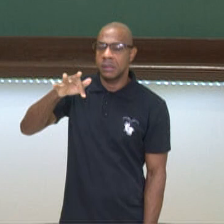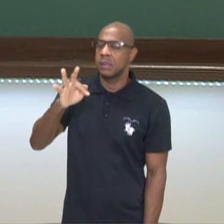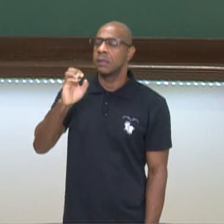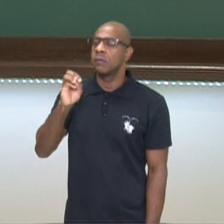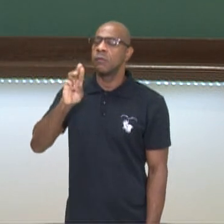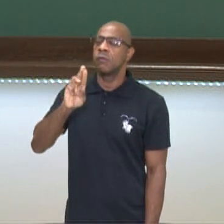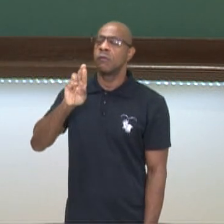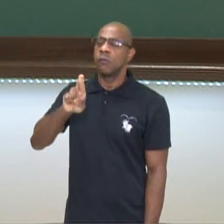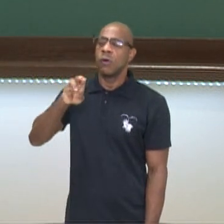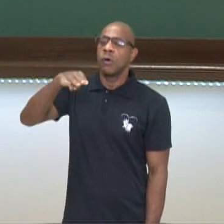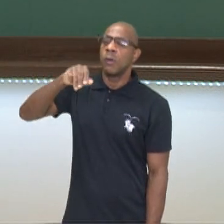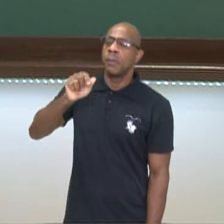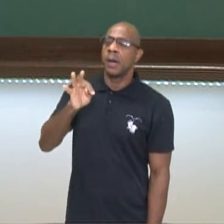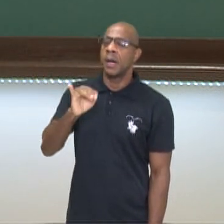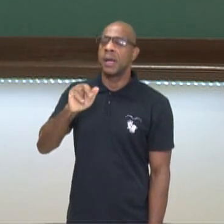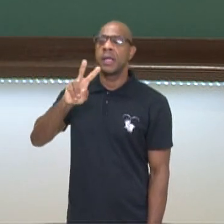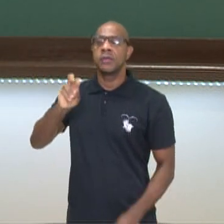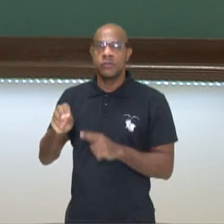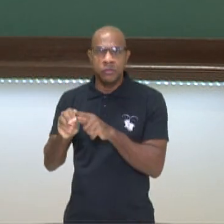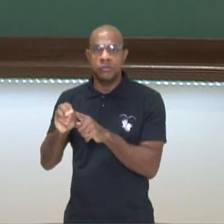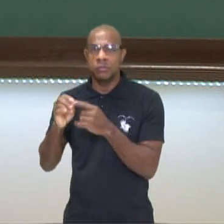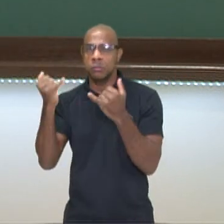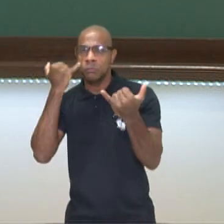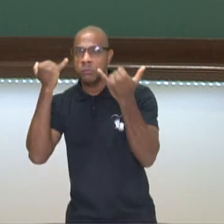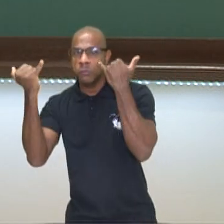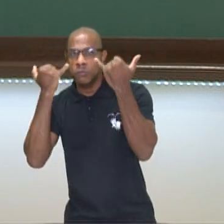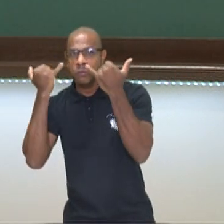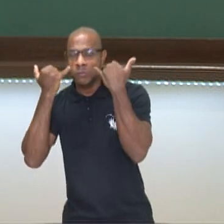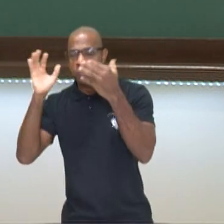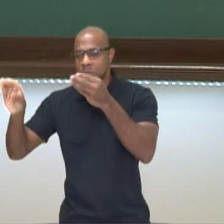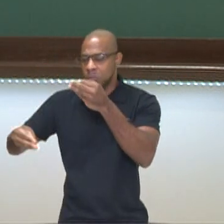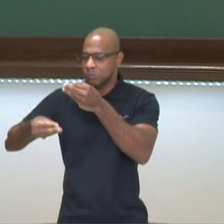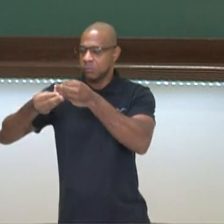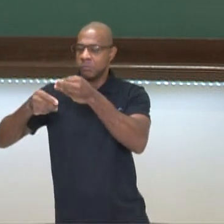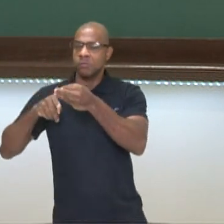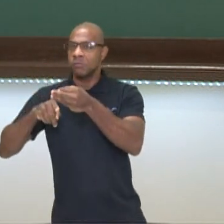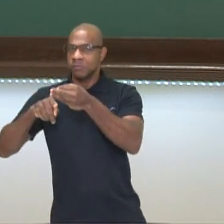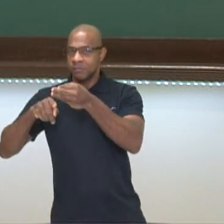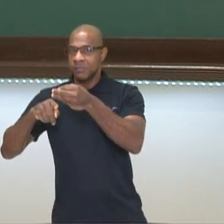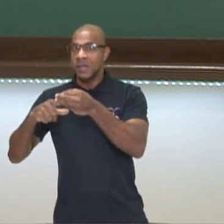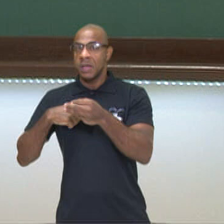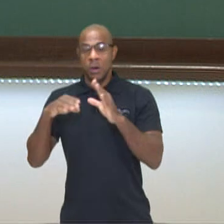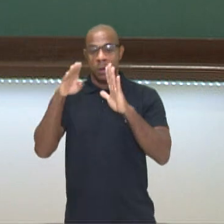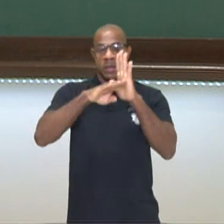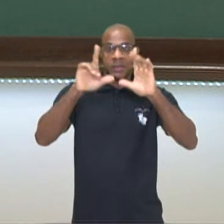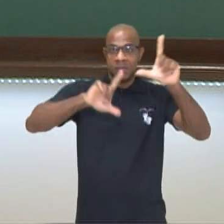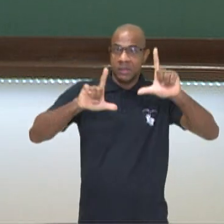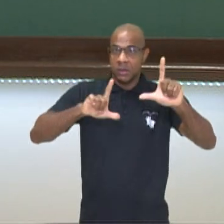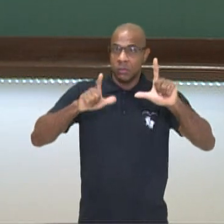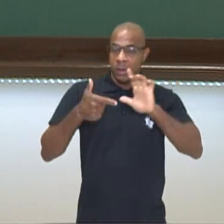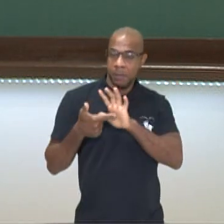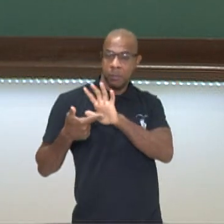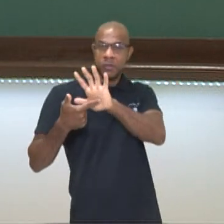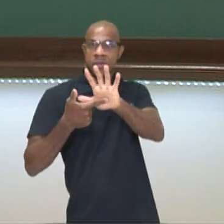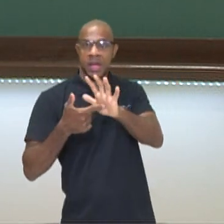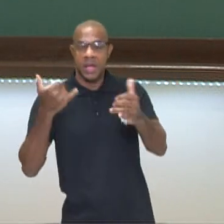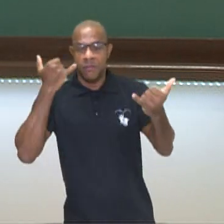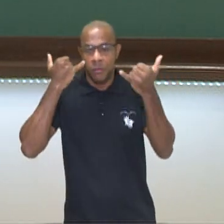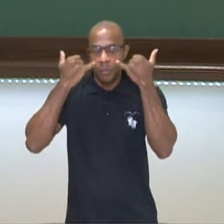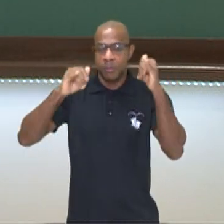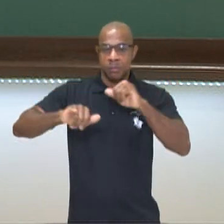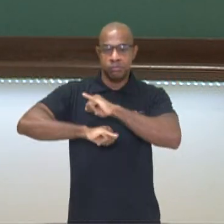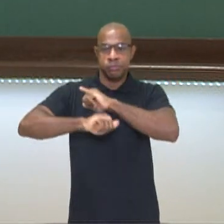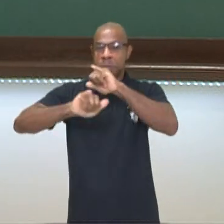característica muito importante, talvez a mais importante desse tipo de programa, é trazer informação para o público. Uma